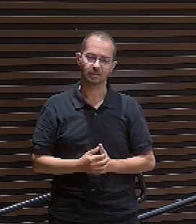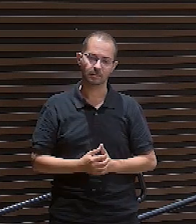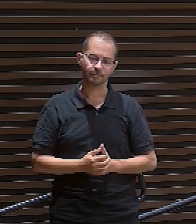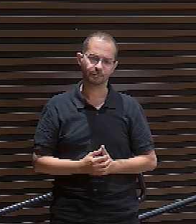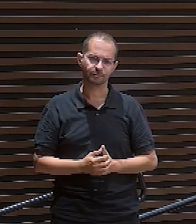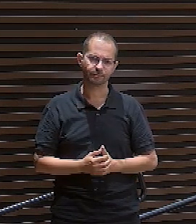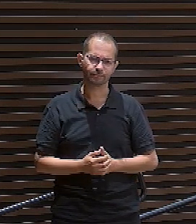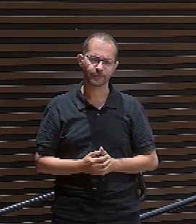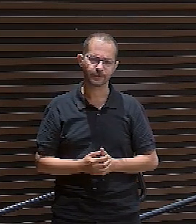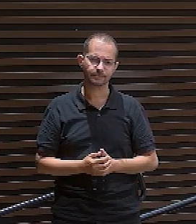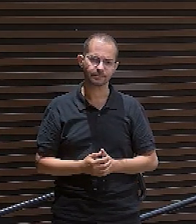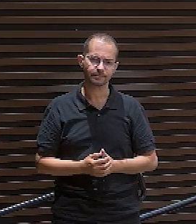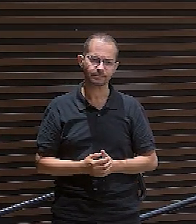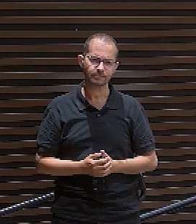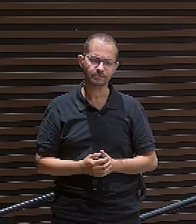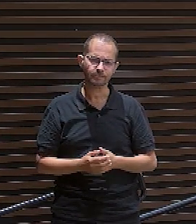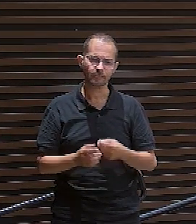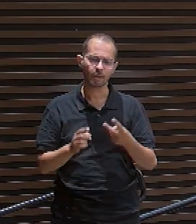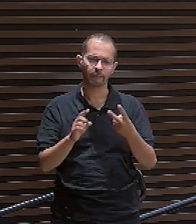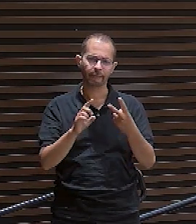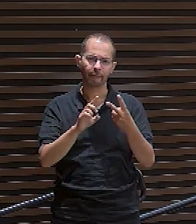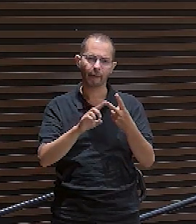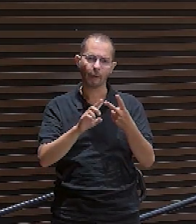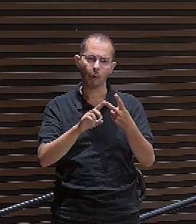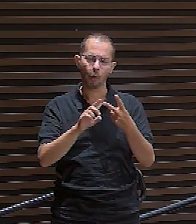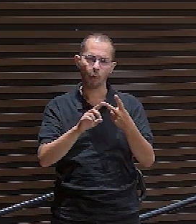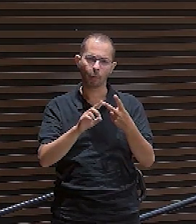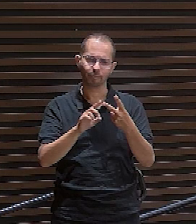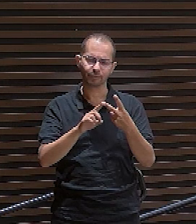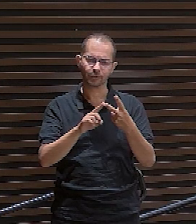Outra coisa que eu queria levantar aqui,